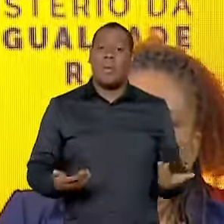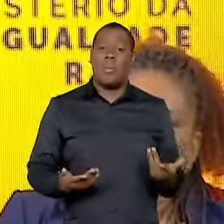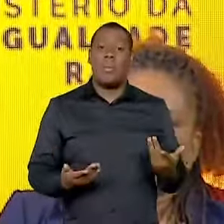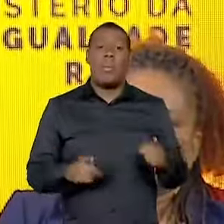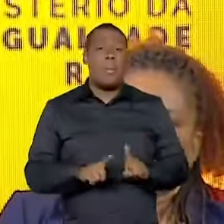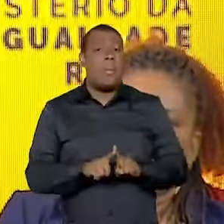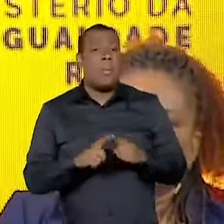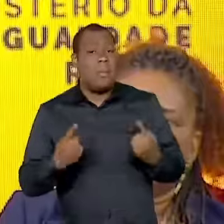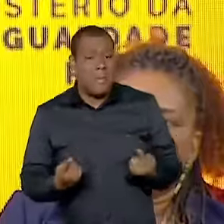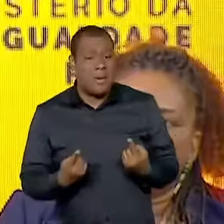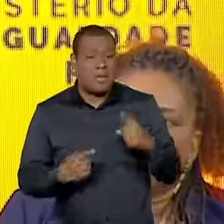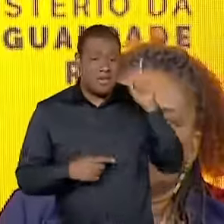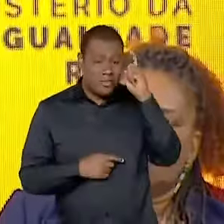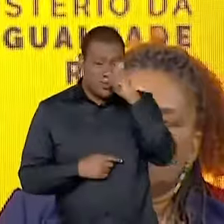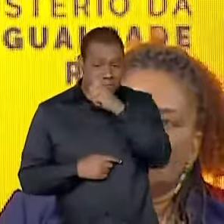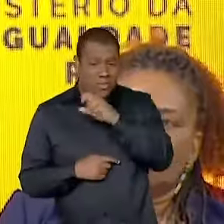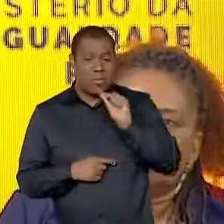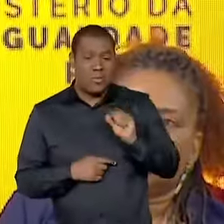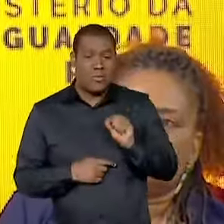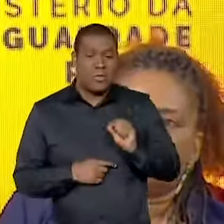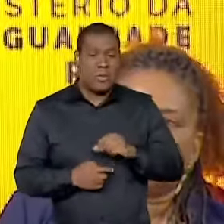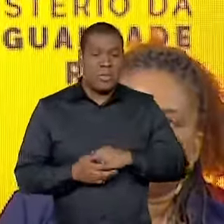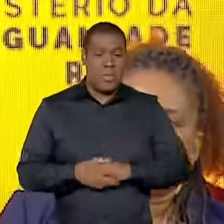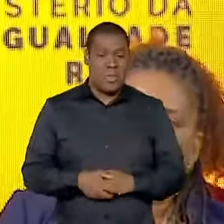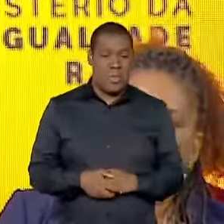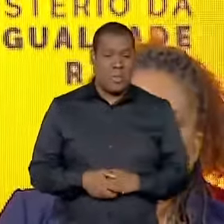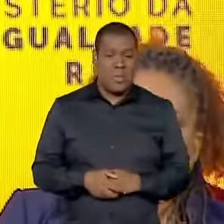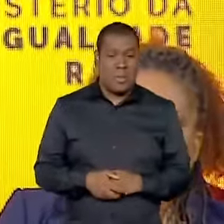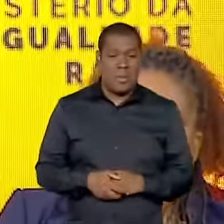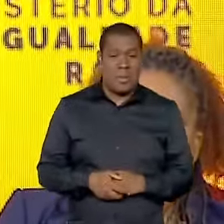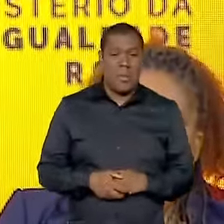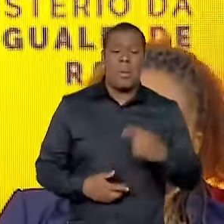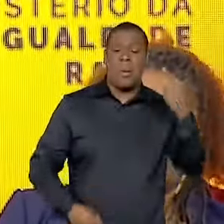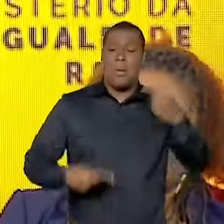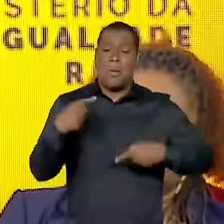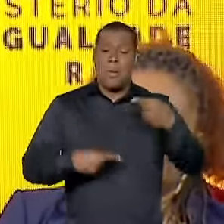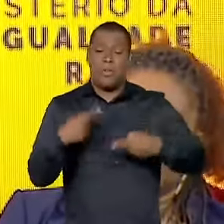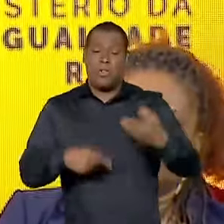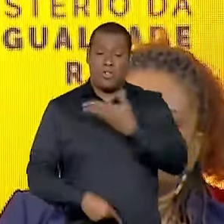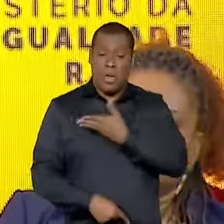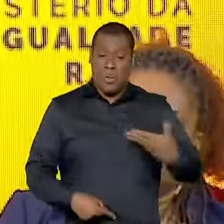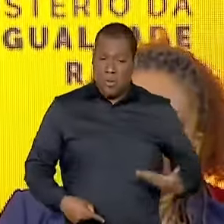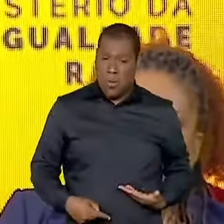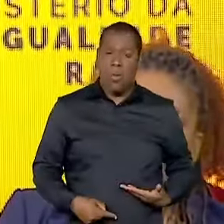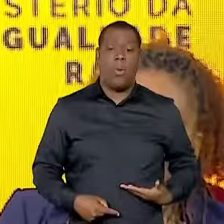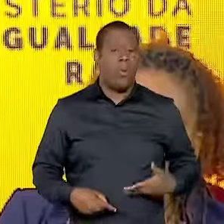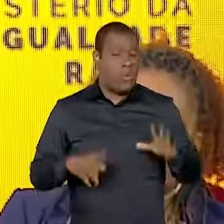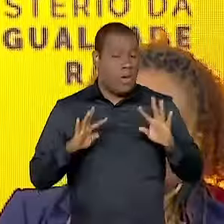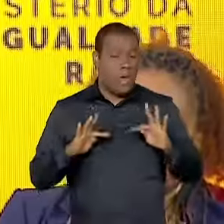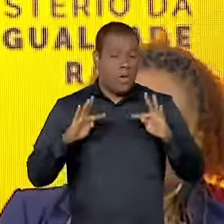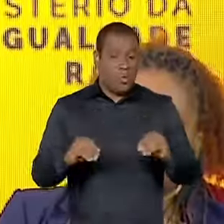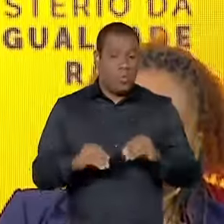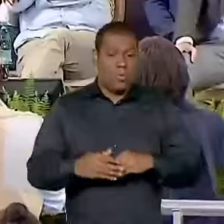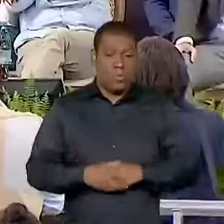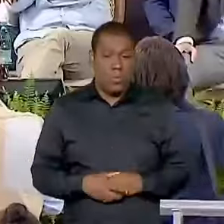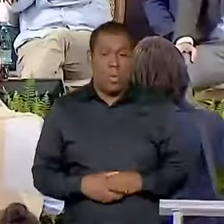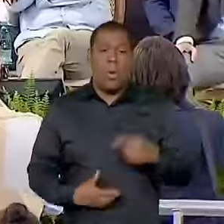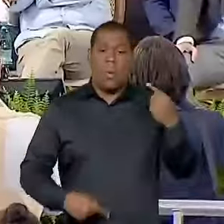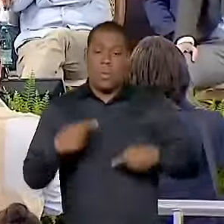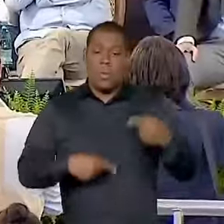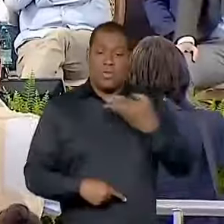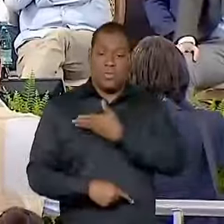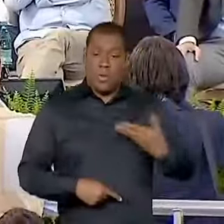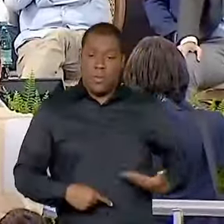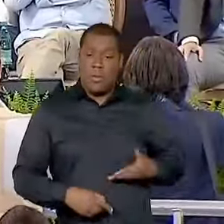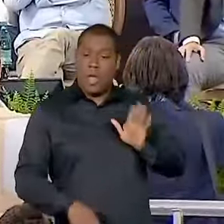desafio, presidente. É fazer com que todas essas políticas que estão sendo colocadas aqui nesse momento cheguem